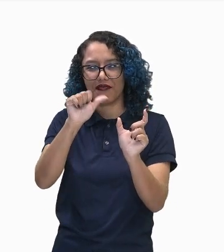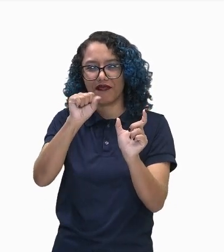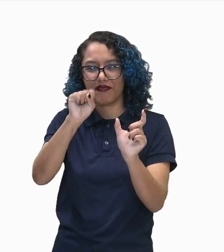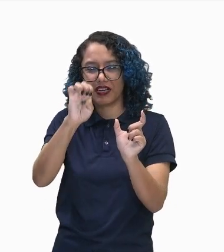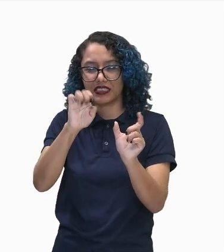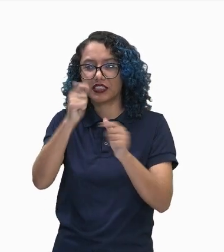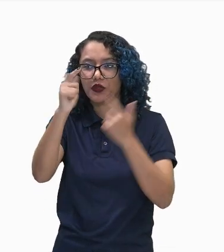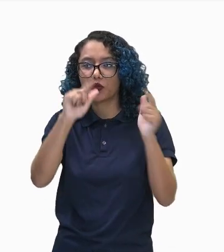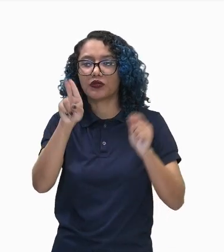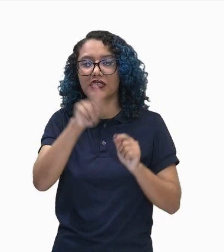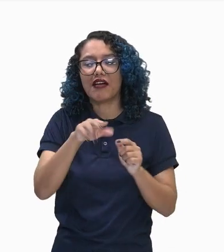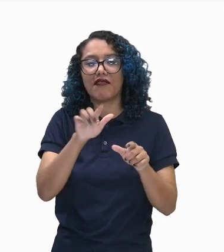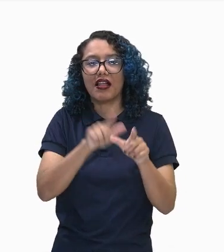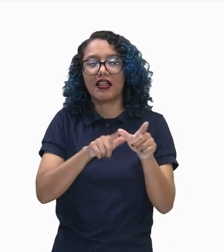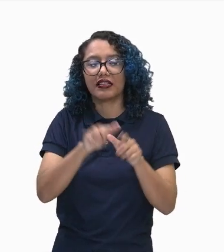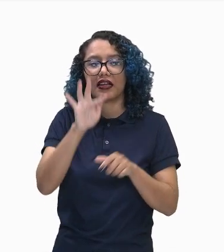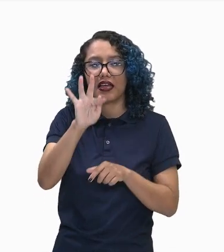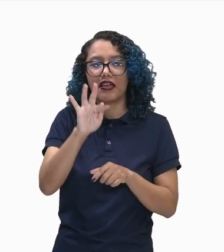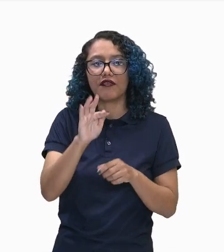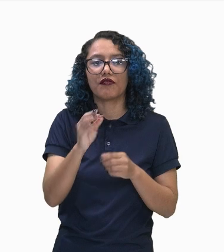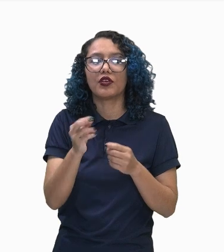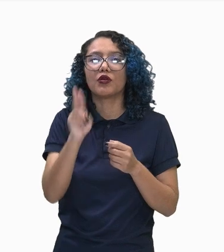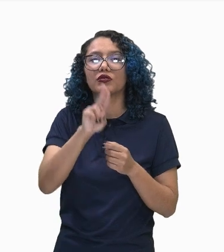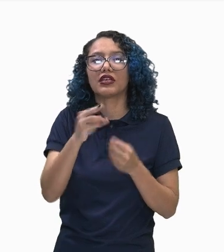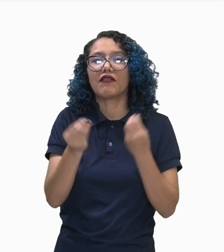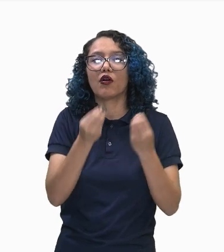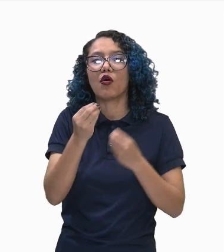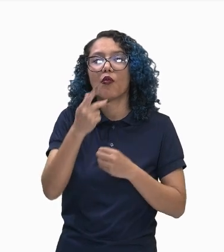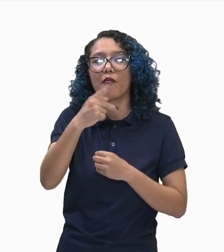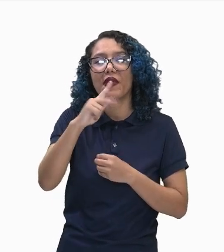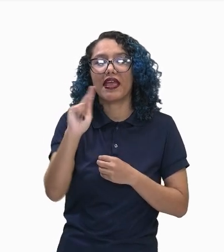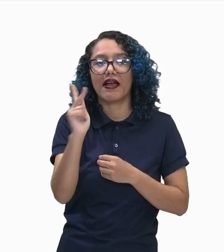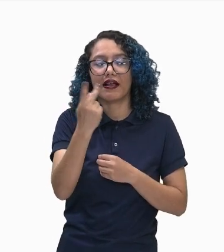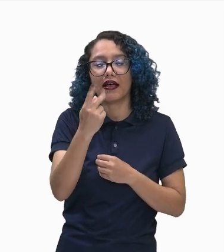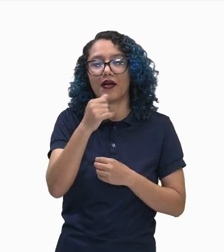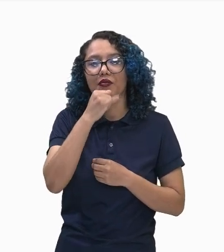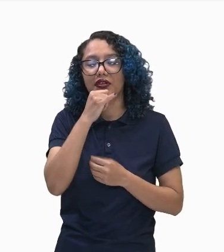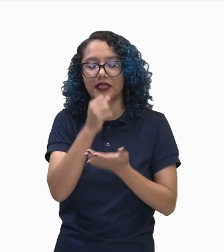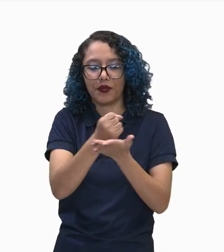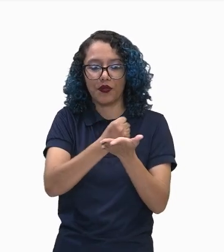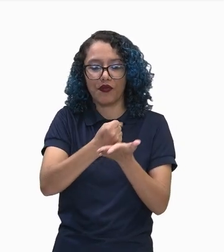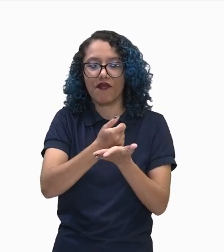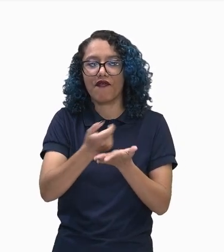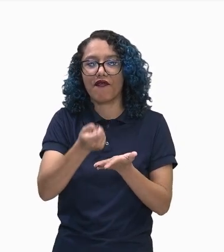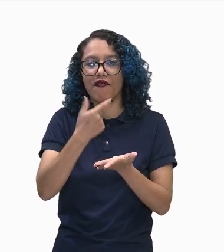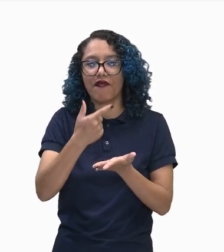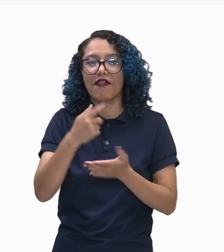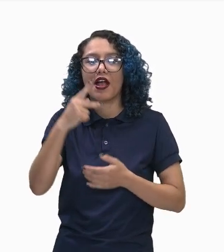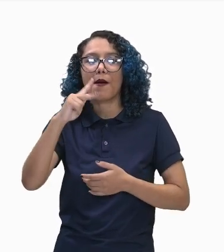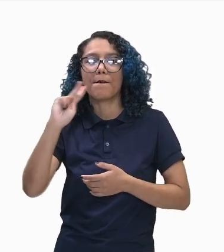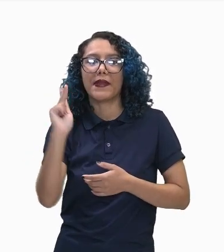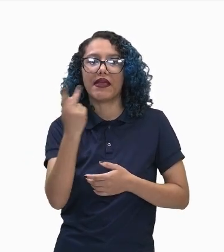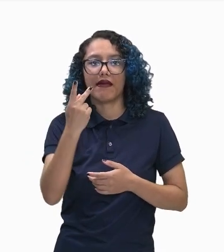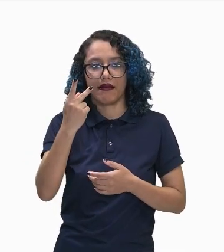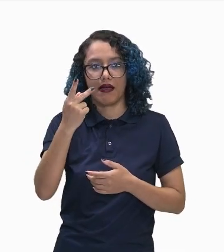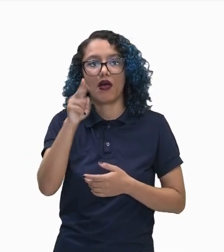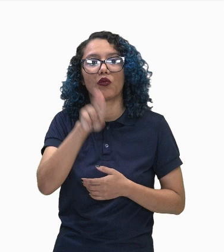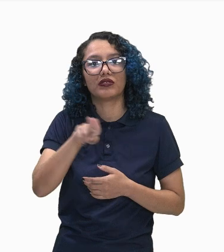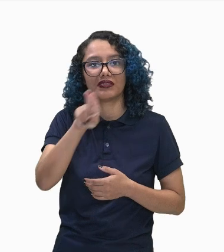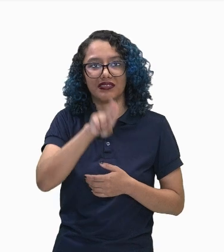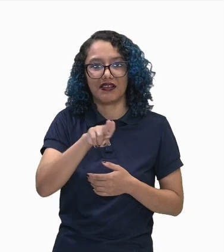F era grafada com PH. Farmácia, por exemplo. Hoje não, hoje é só o